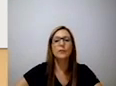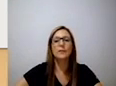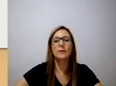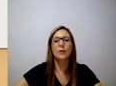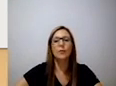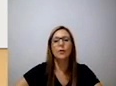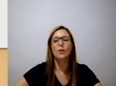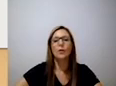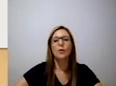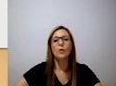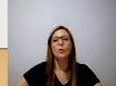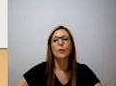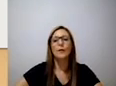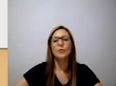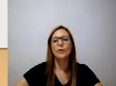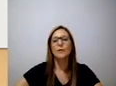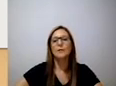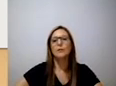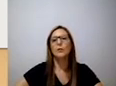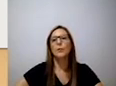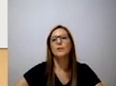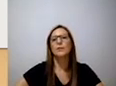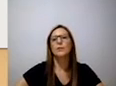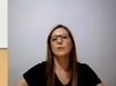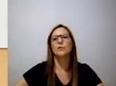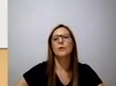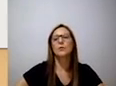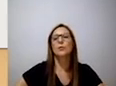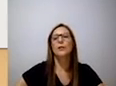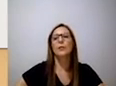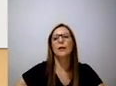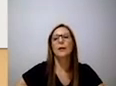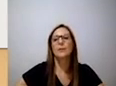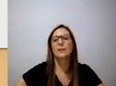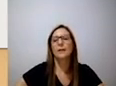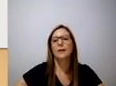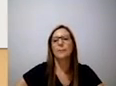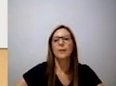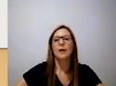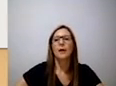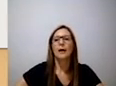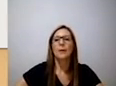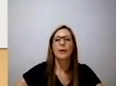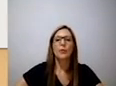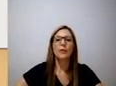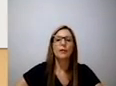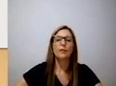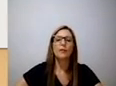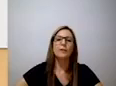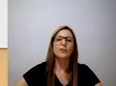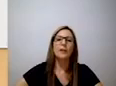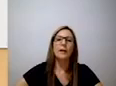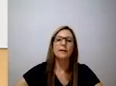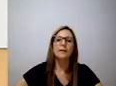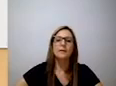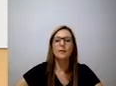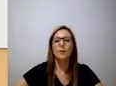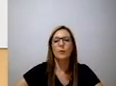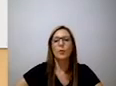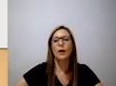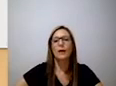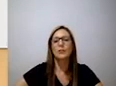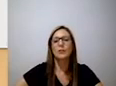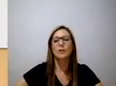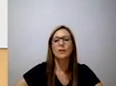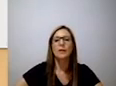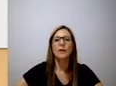a fecundação. O mais conhecido é o preservativo masculino, a camisinha. A maioria é feita de látex, que é